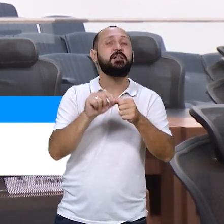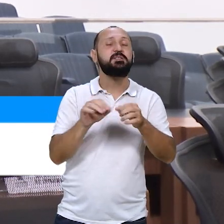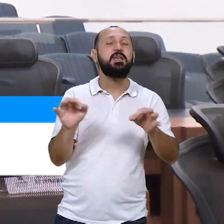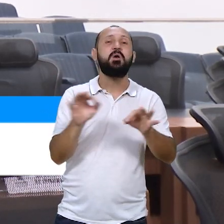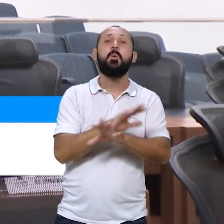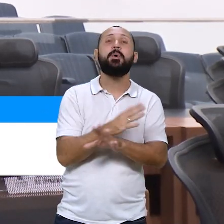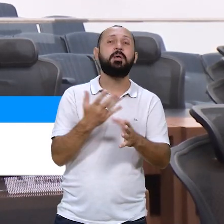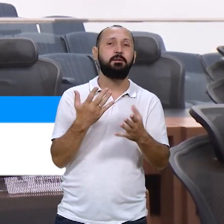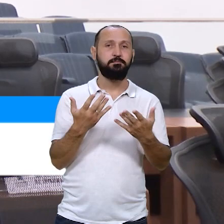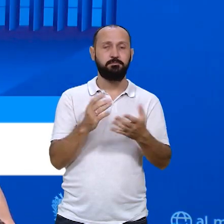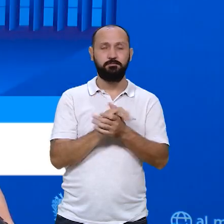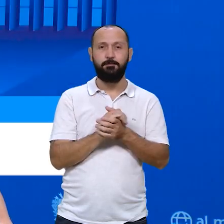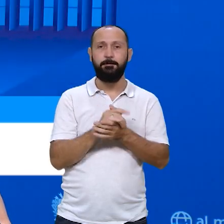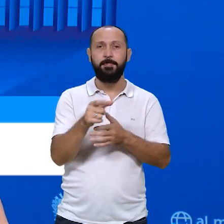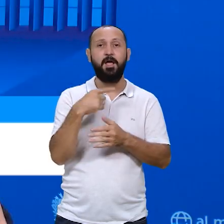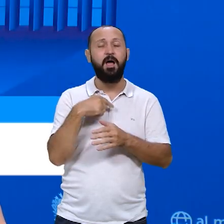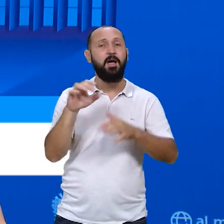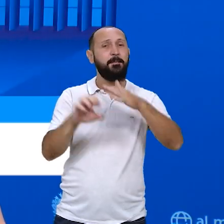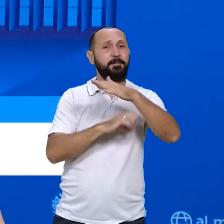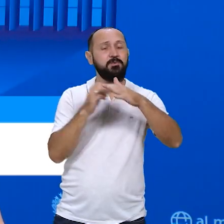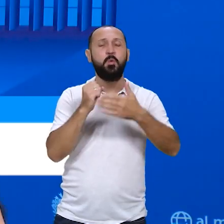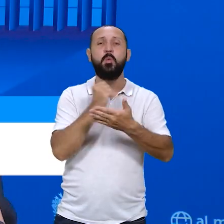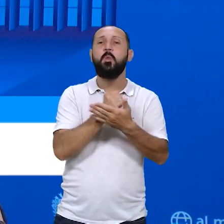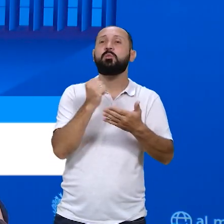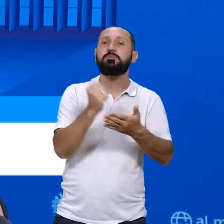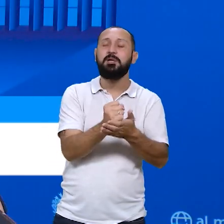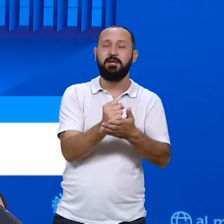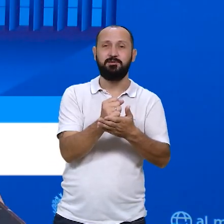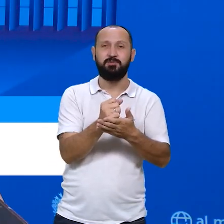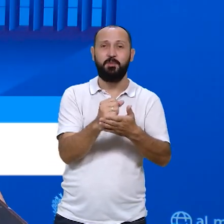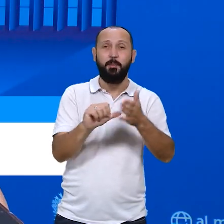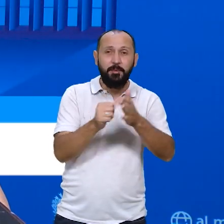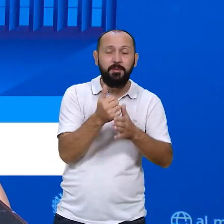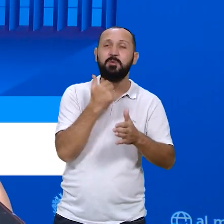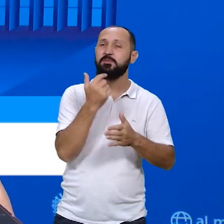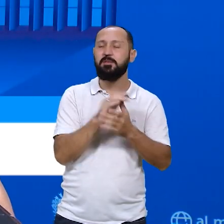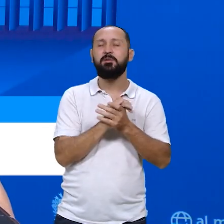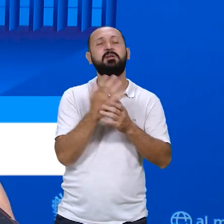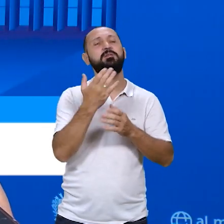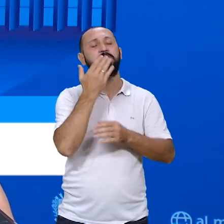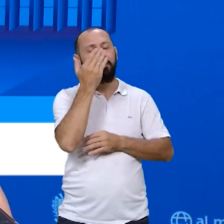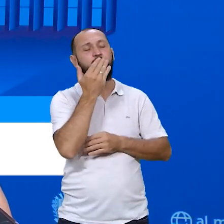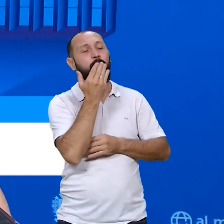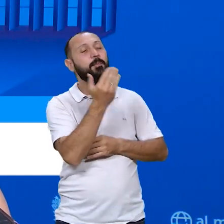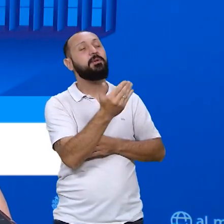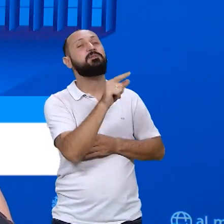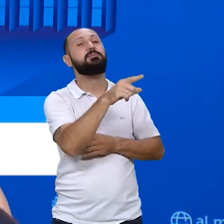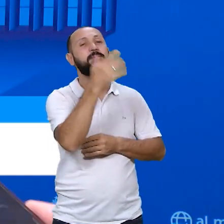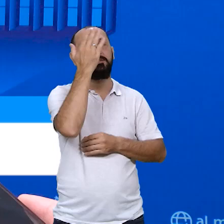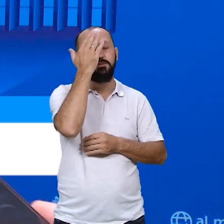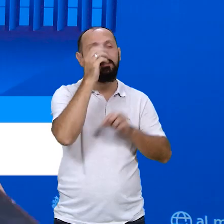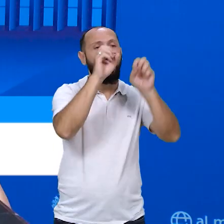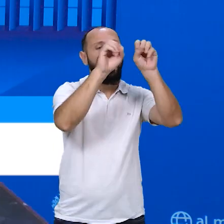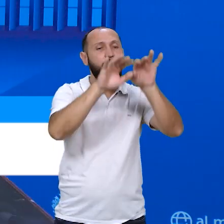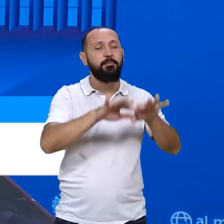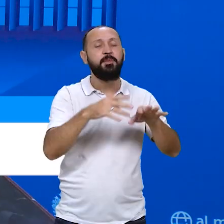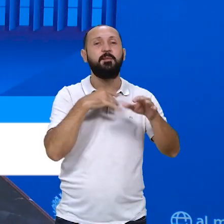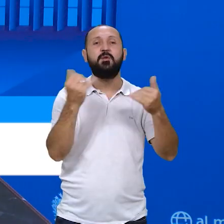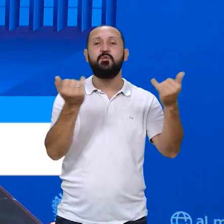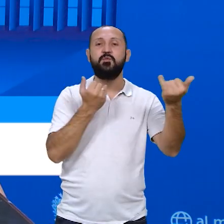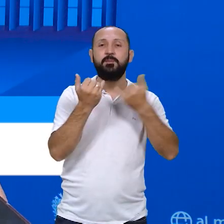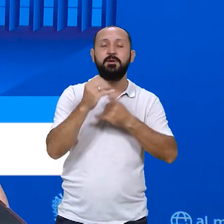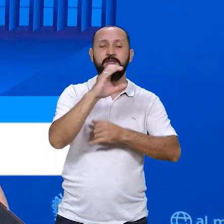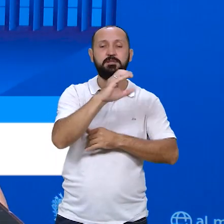da inexecução do contrato. A empresa não cumpriu o contrato original. Então, o que é que a Assembleia Legislativa quer saber? Agora, o